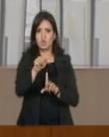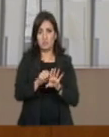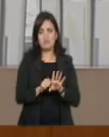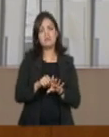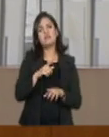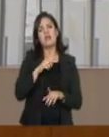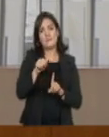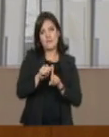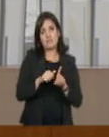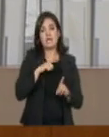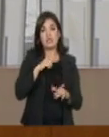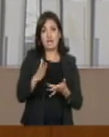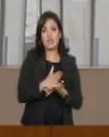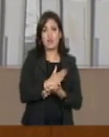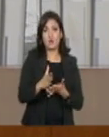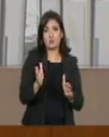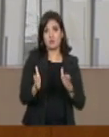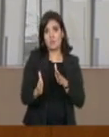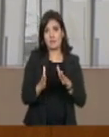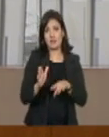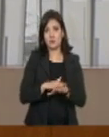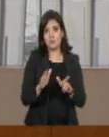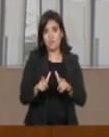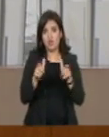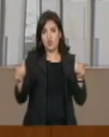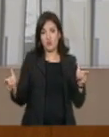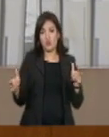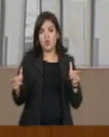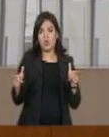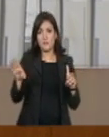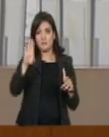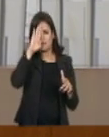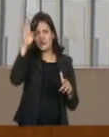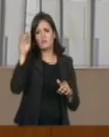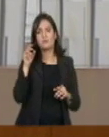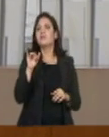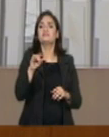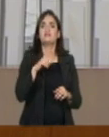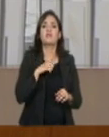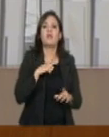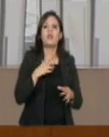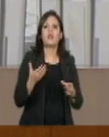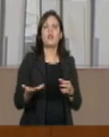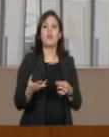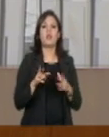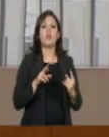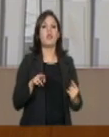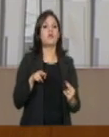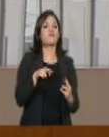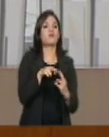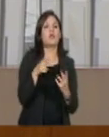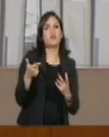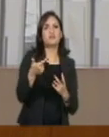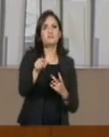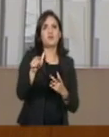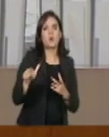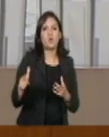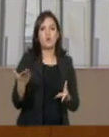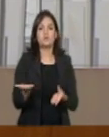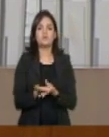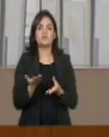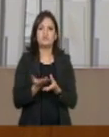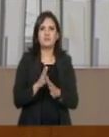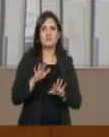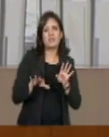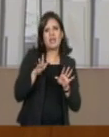prazo, porque, inclusive, aqueles de repercussão geral, às vezes, levam um tempo maior de maturação da análise,